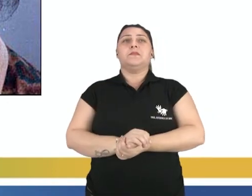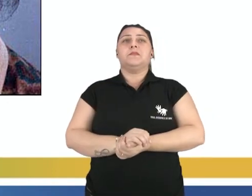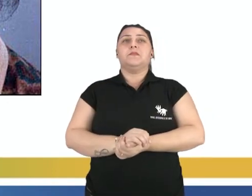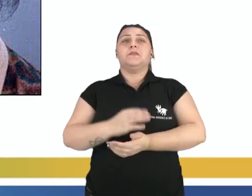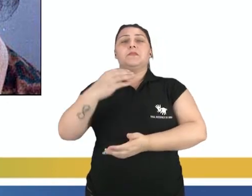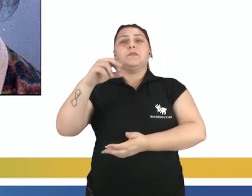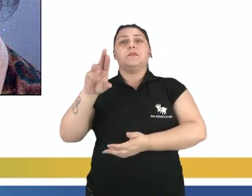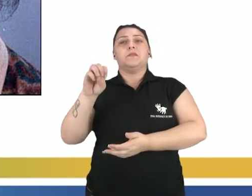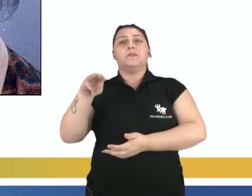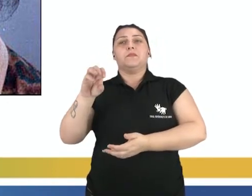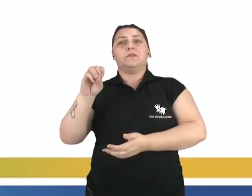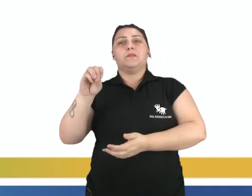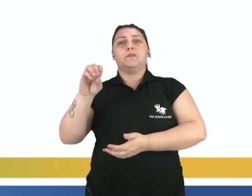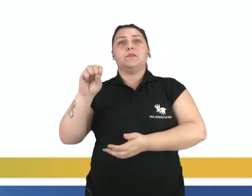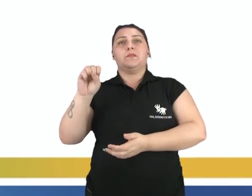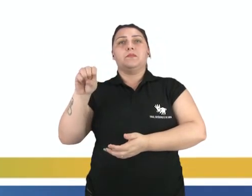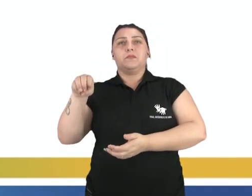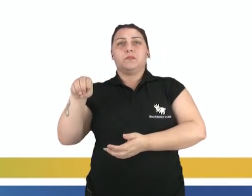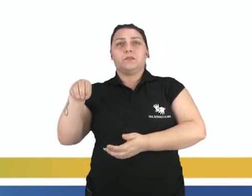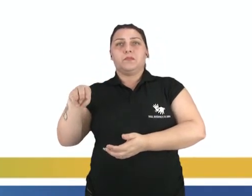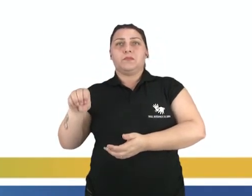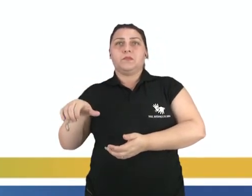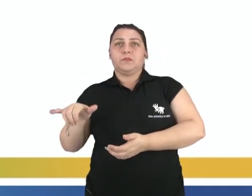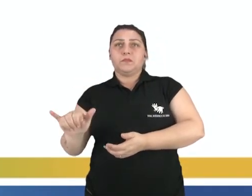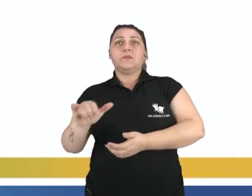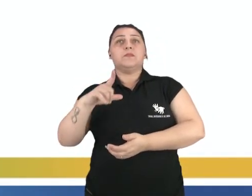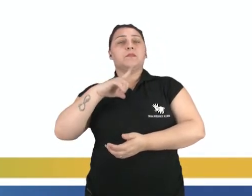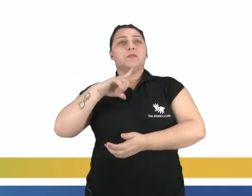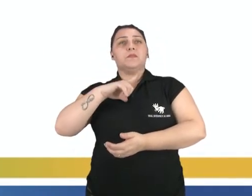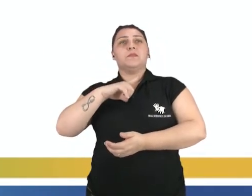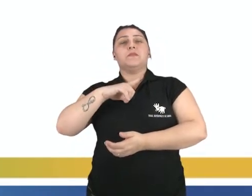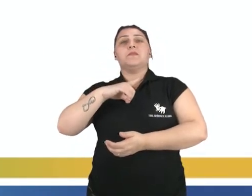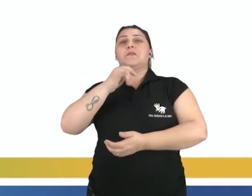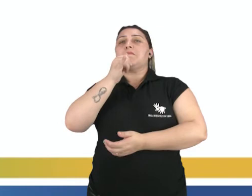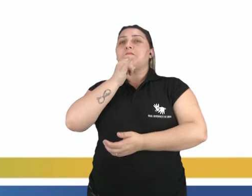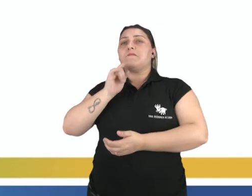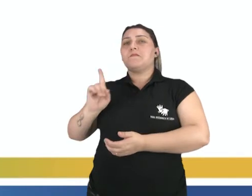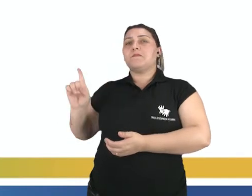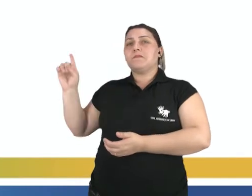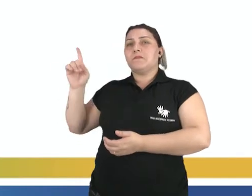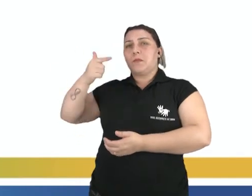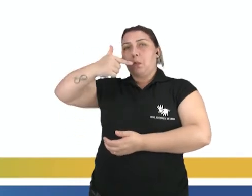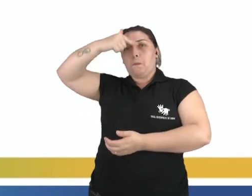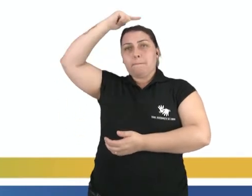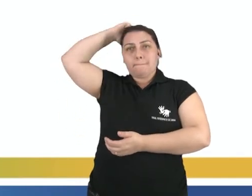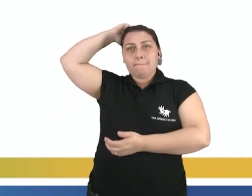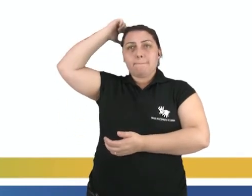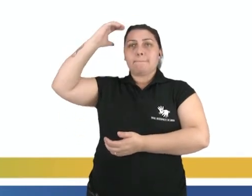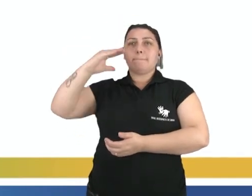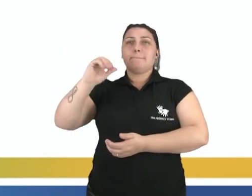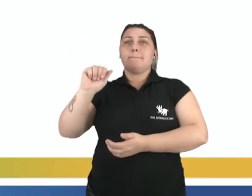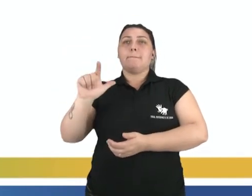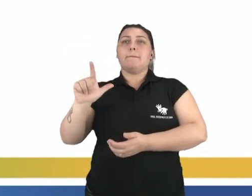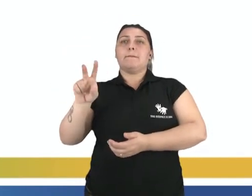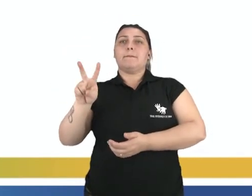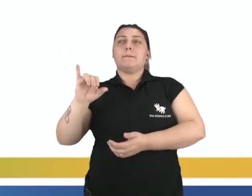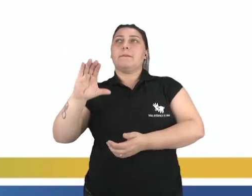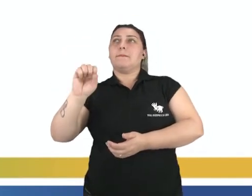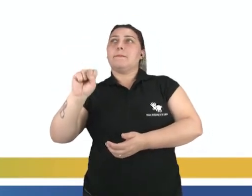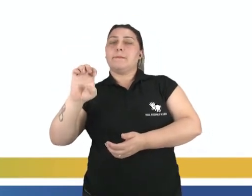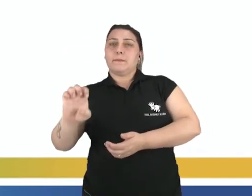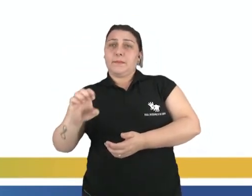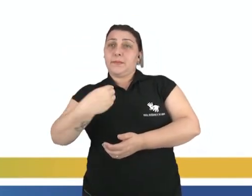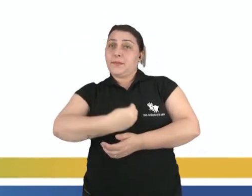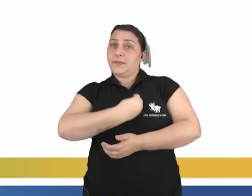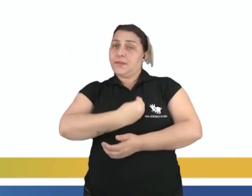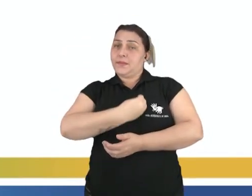pelo cromossomo Y. Nós temos o exemplo da calvície, que eu falei para vocês, né, que ela, na presença